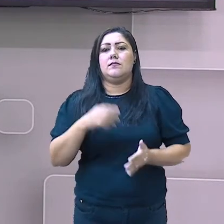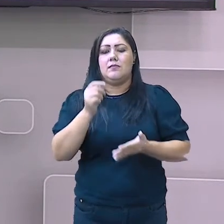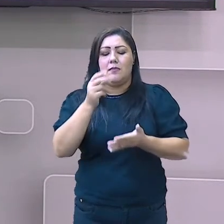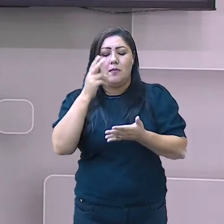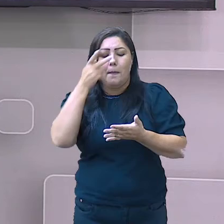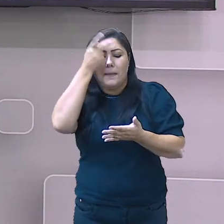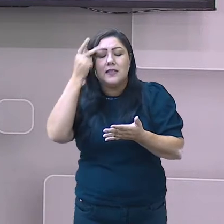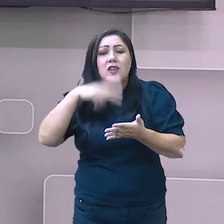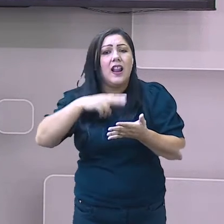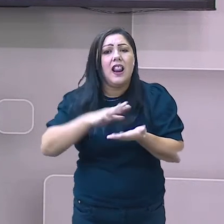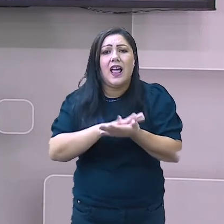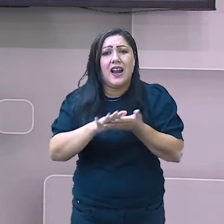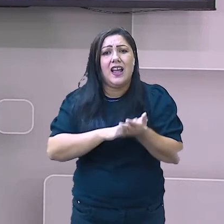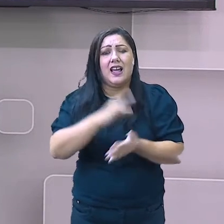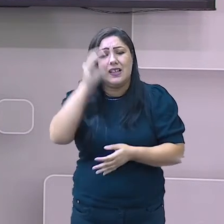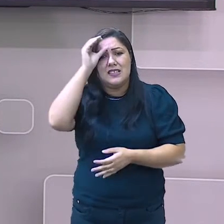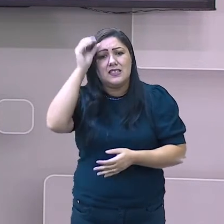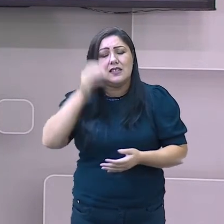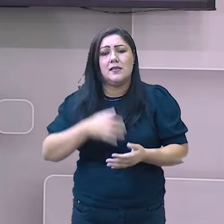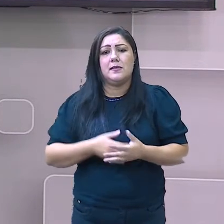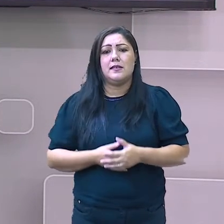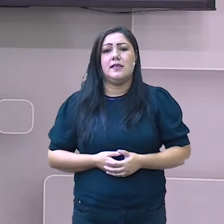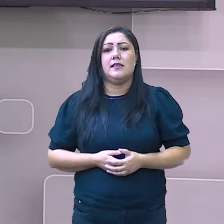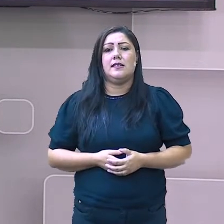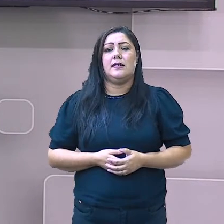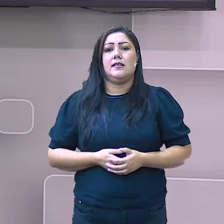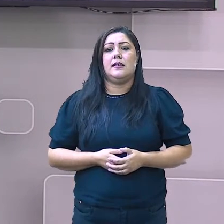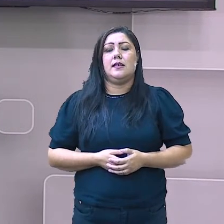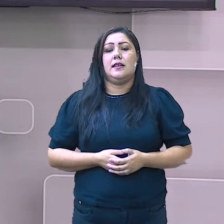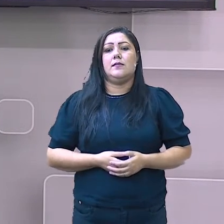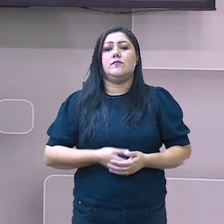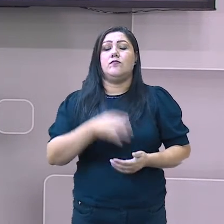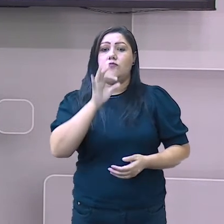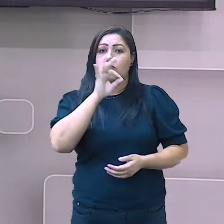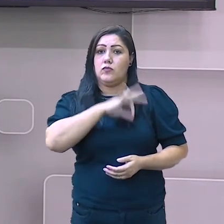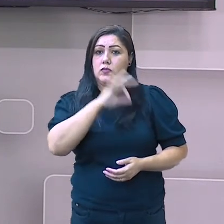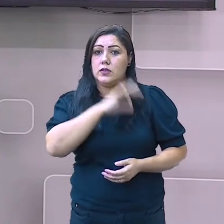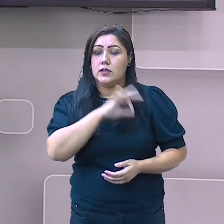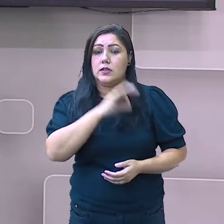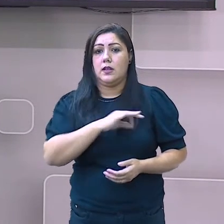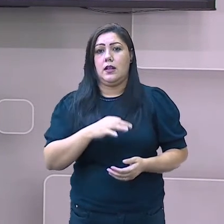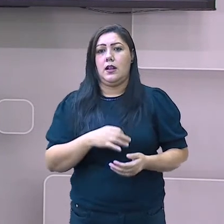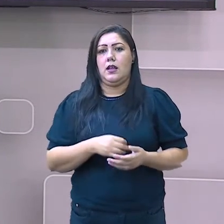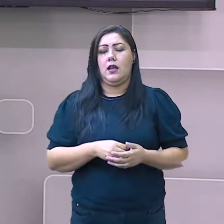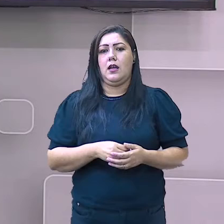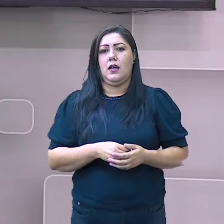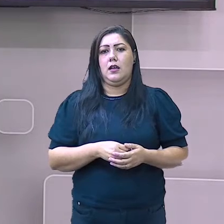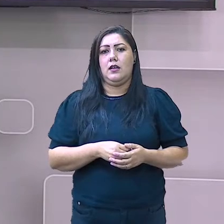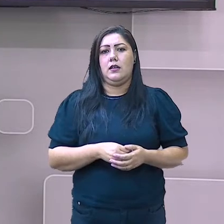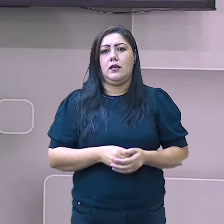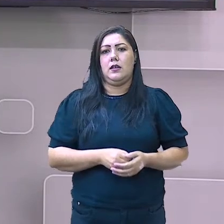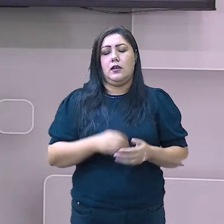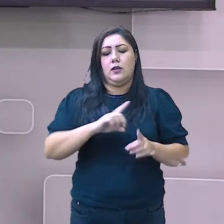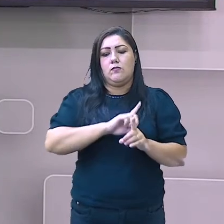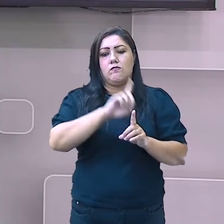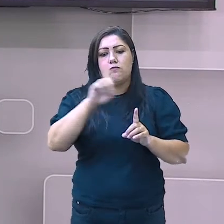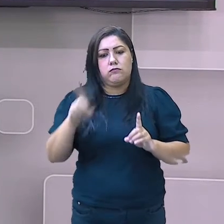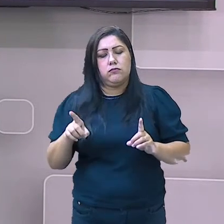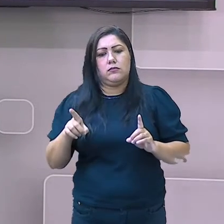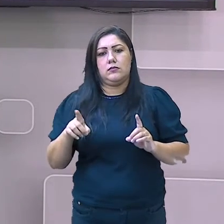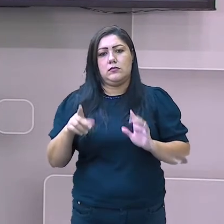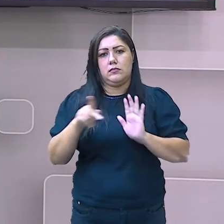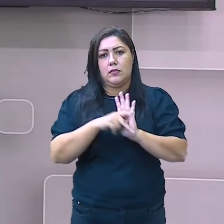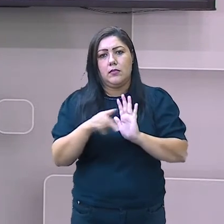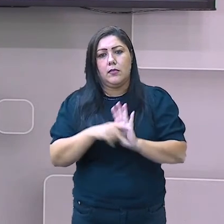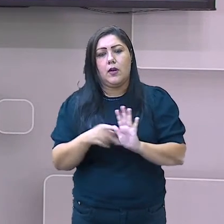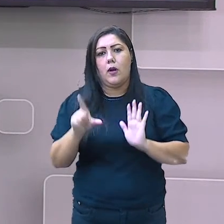horas, sem redução de salário, para os que estudavam. Clubes, fábricas e partições públicas